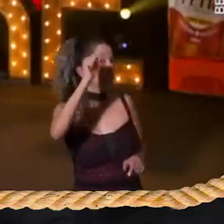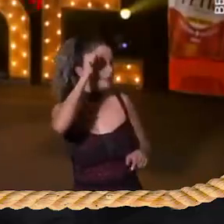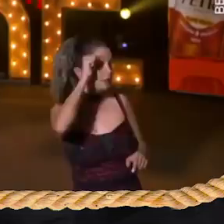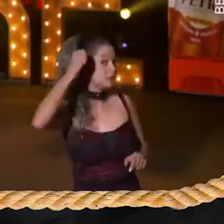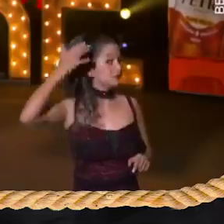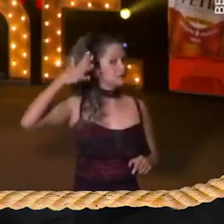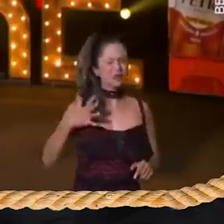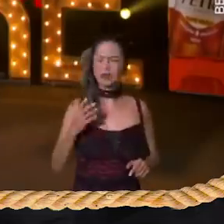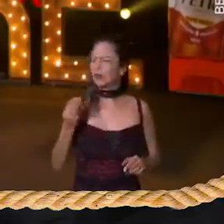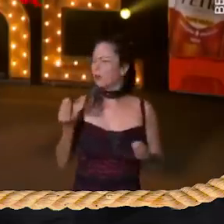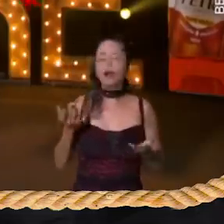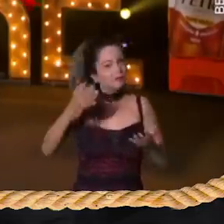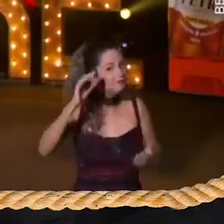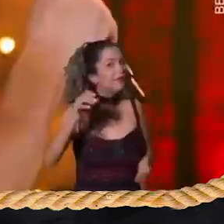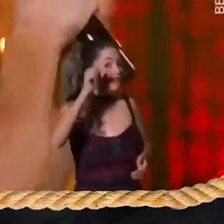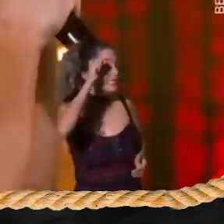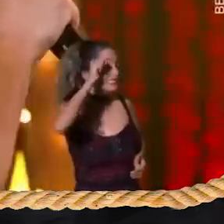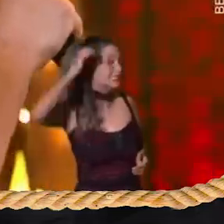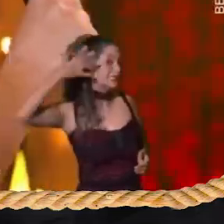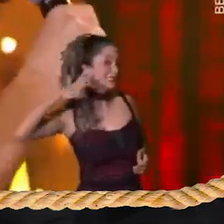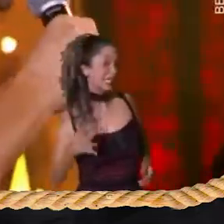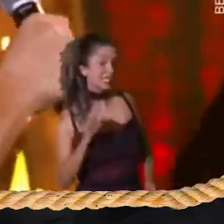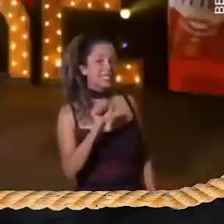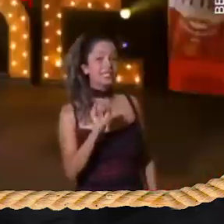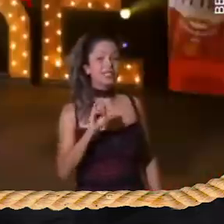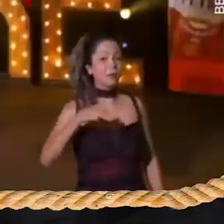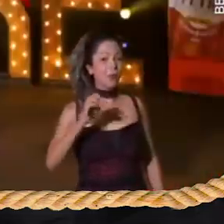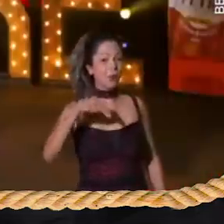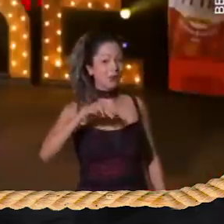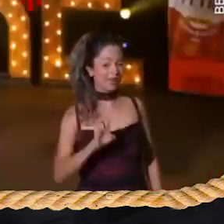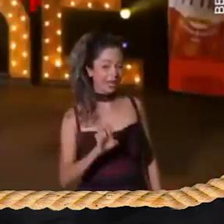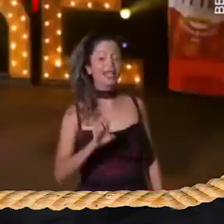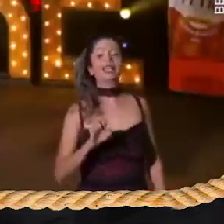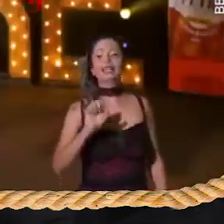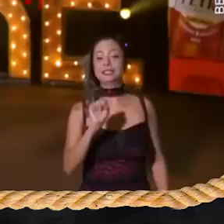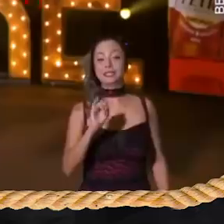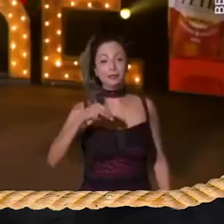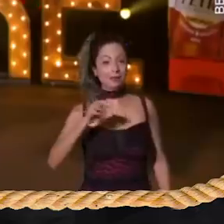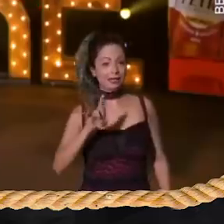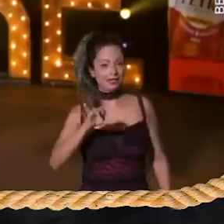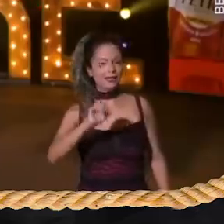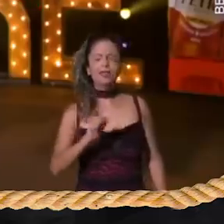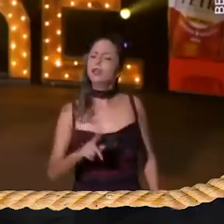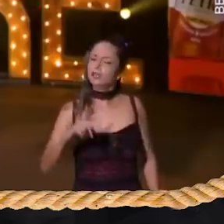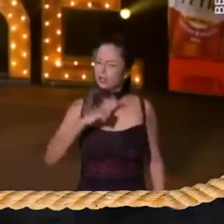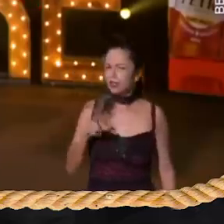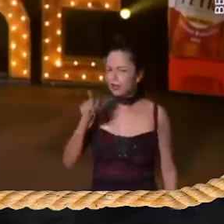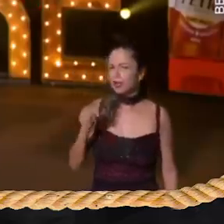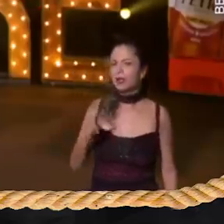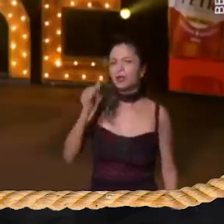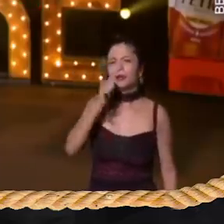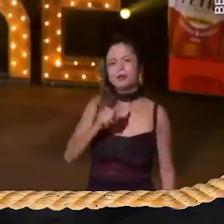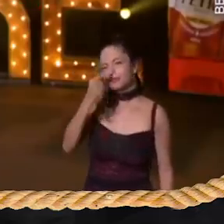a Simone Simaria, por você que desgrama que é essa. Eu só reparo as caras gostosas. Nossa, a Maraíza tá namorando com um amigo meu aí, disse que ia doar hoje. É,